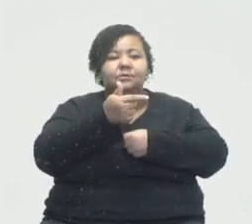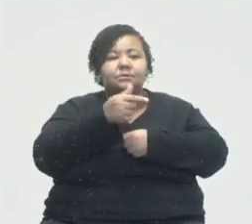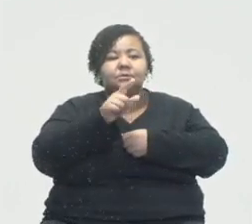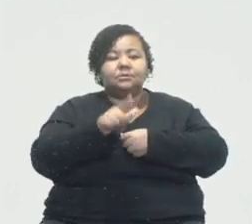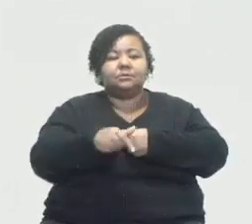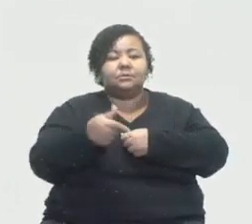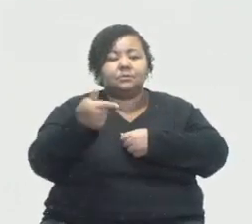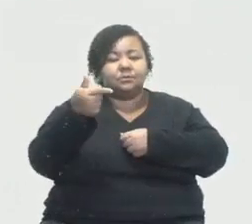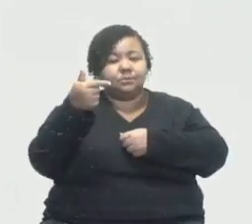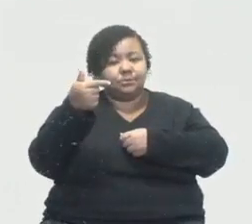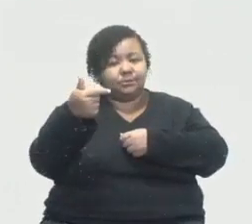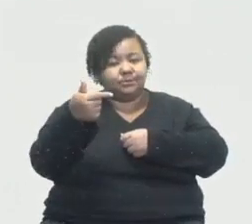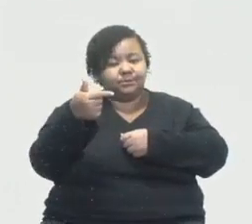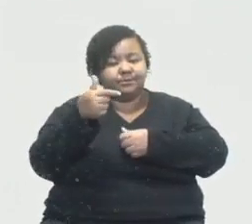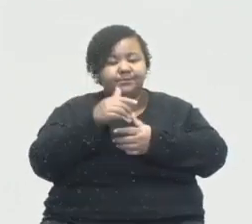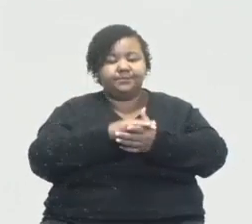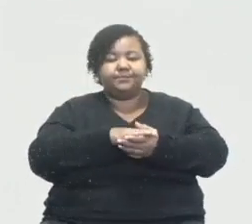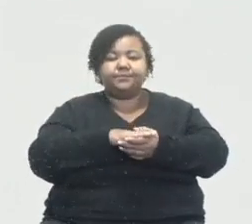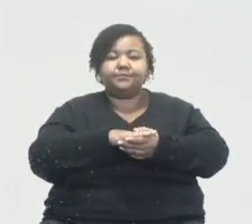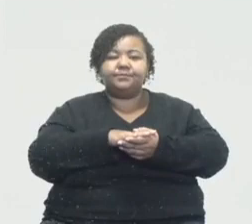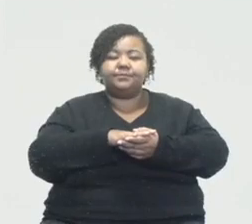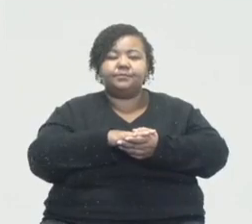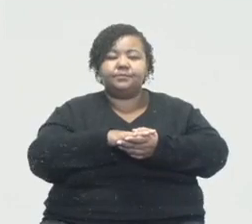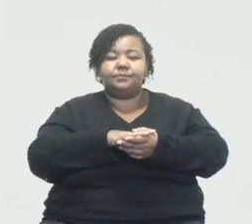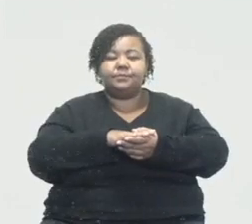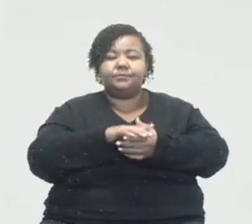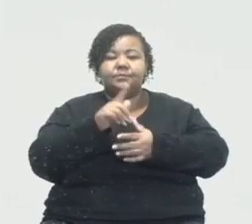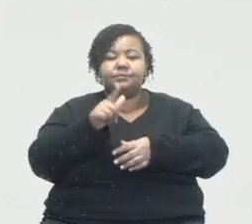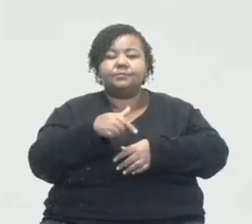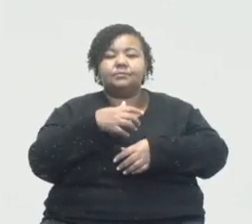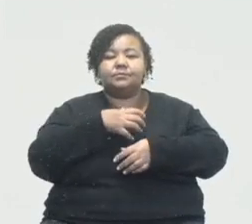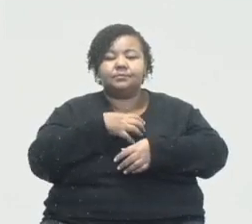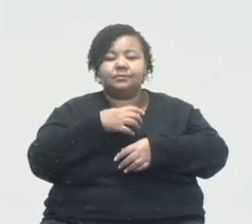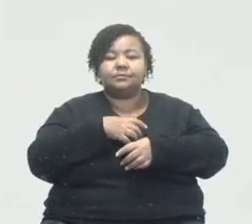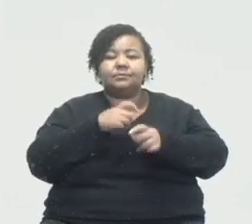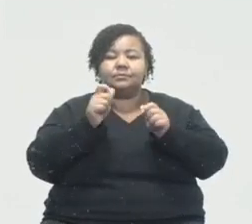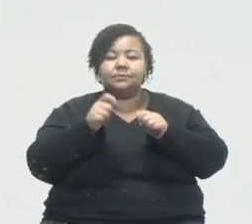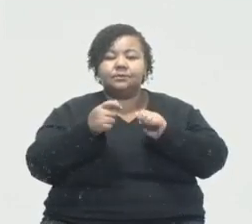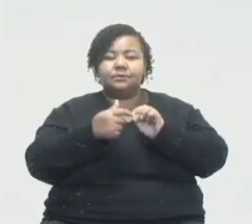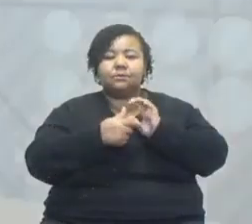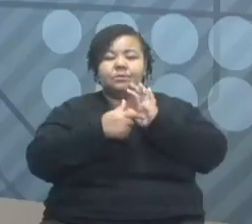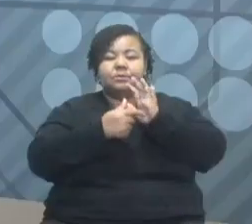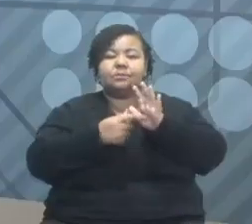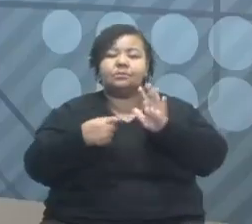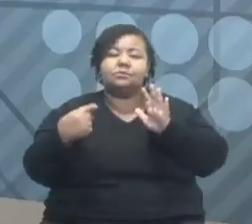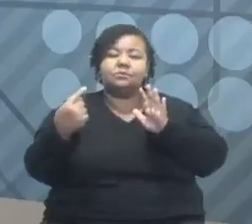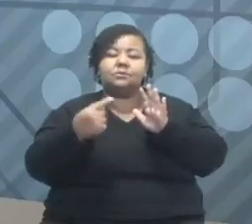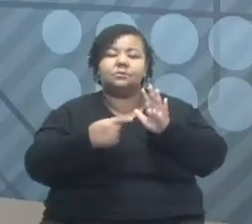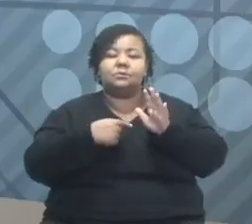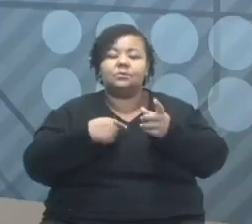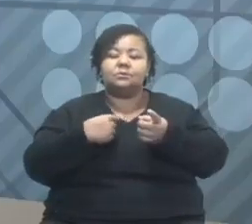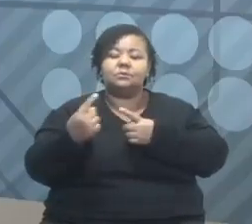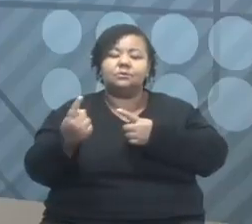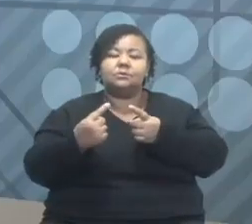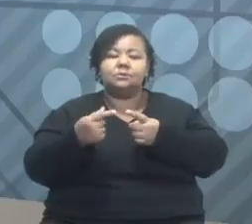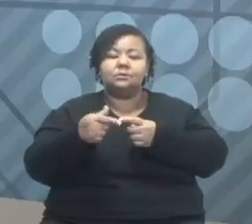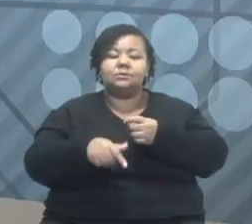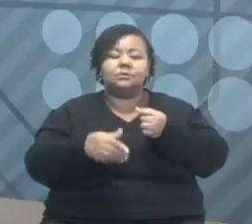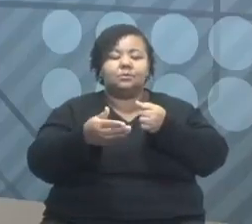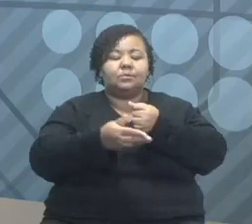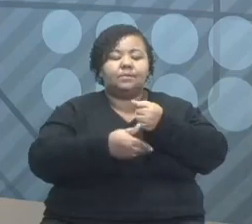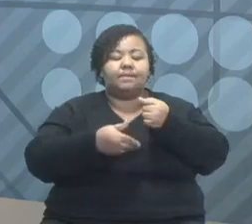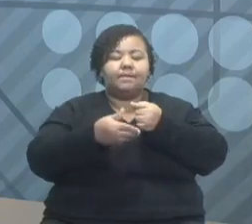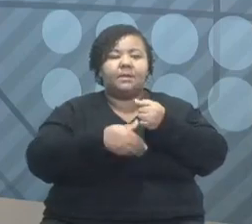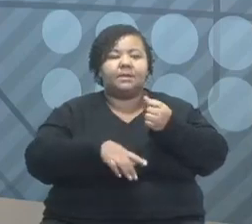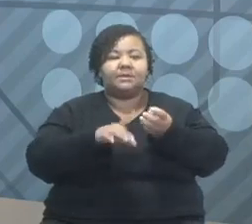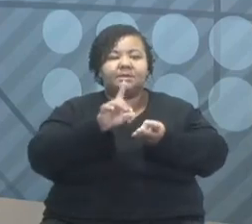2 vetores. Então, essas são as situações que podem ser apresentadas a nós com relação ao conceito de base e dimensão.